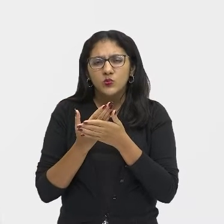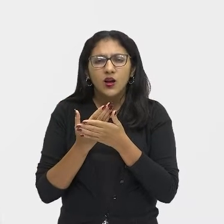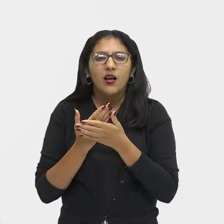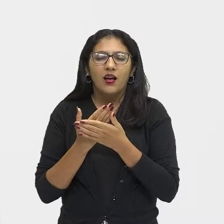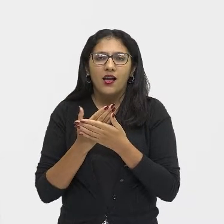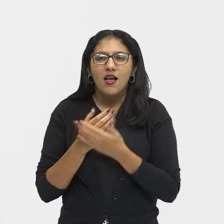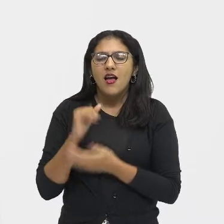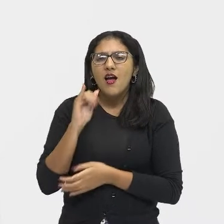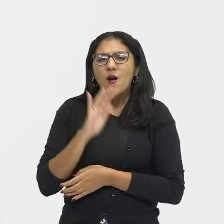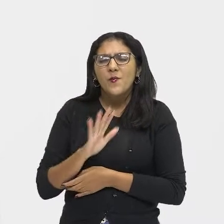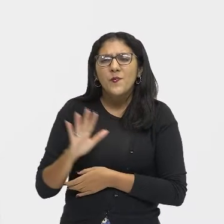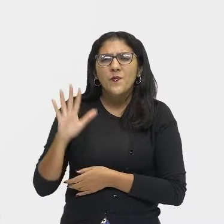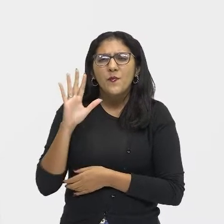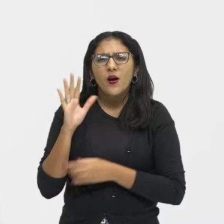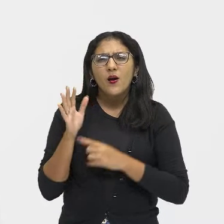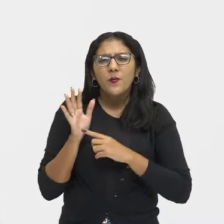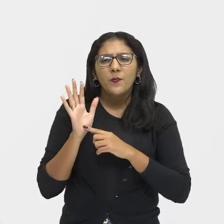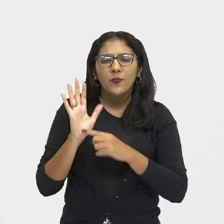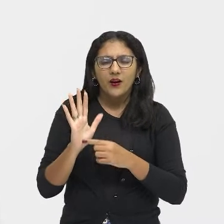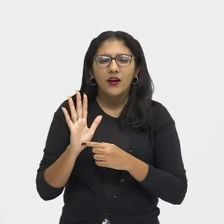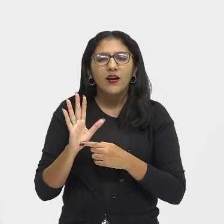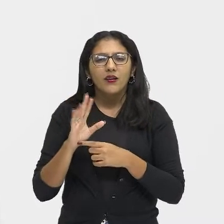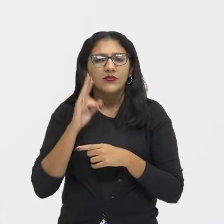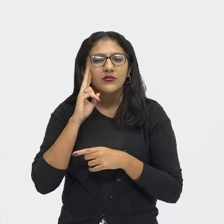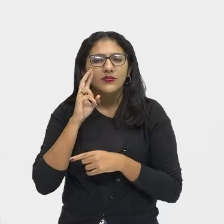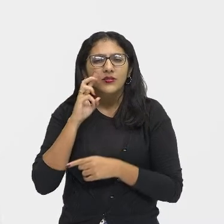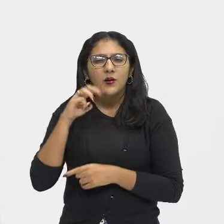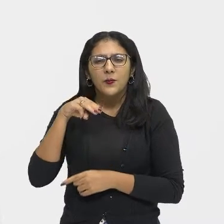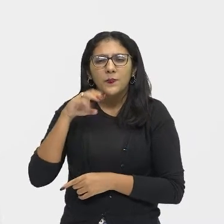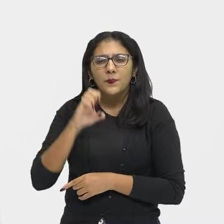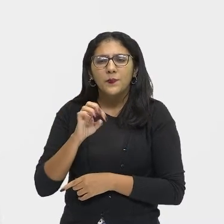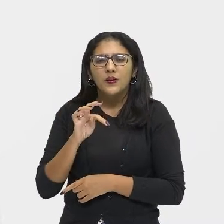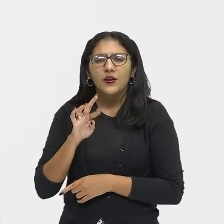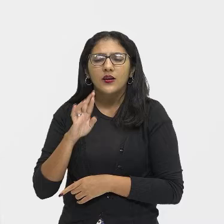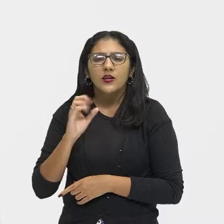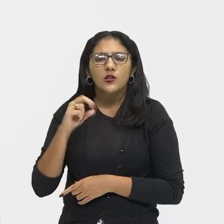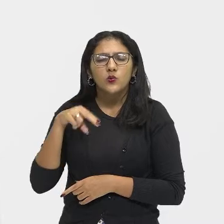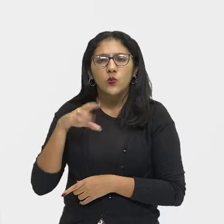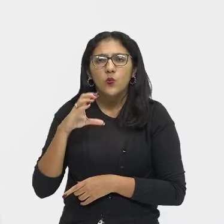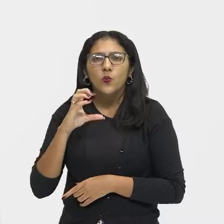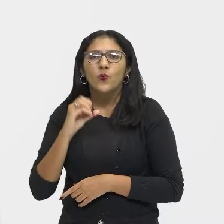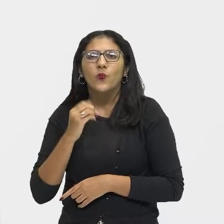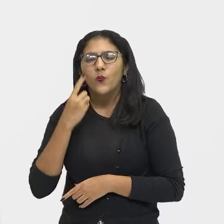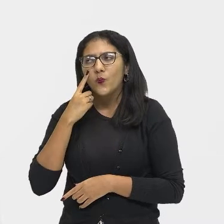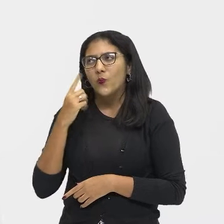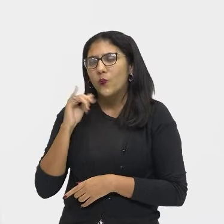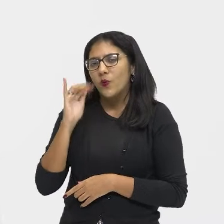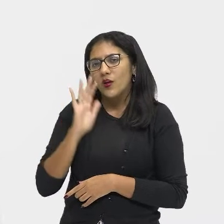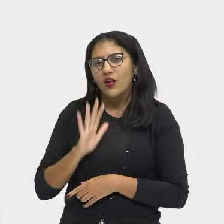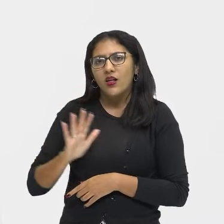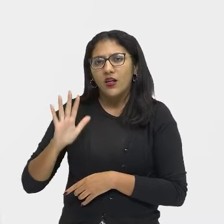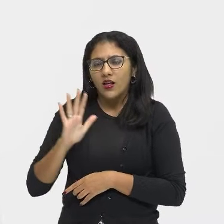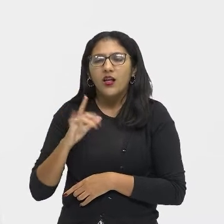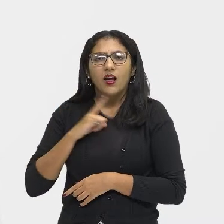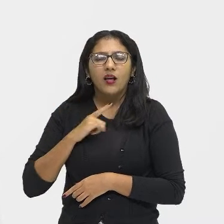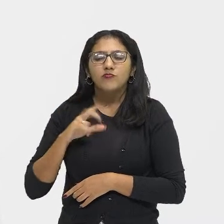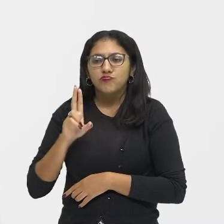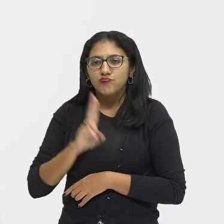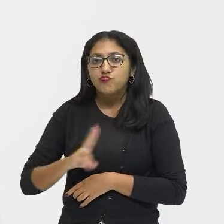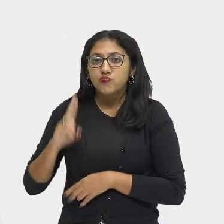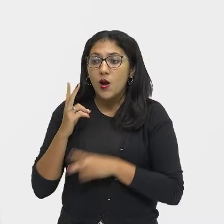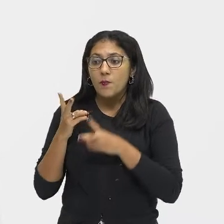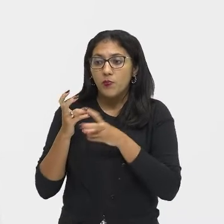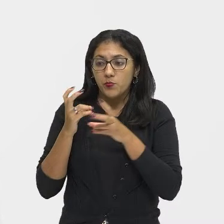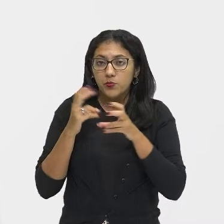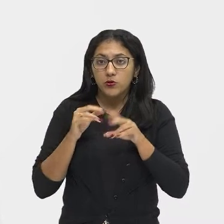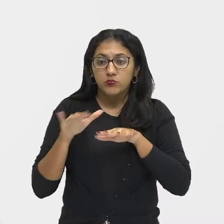da imagem do metrônomo, que é o instrumento utilizado para trabalhar esse conceito de